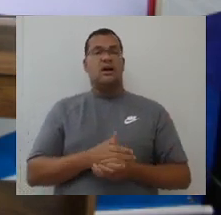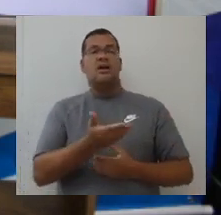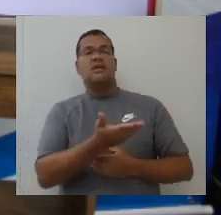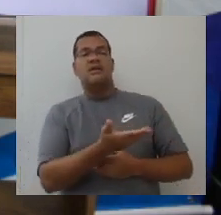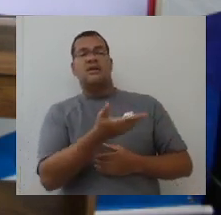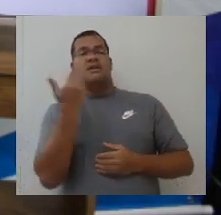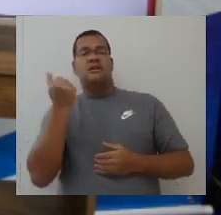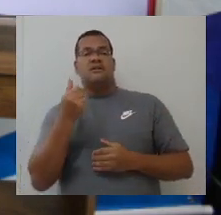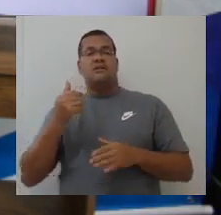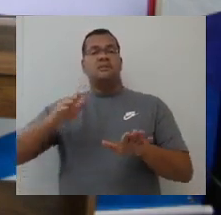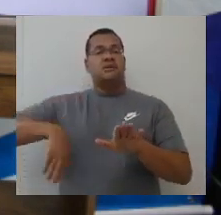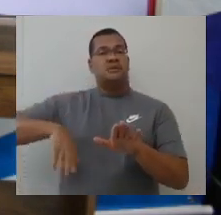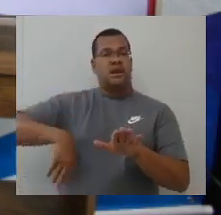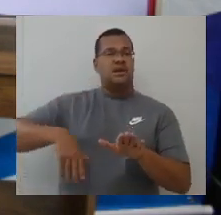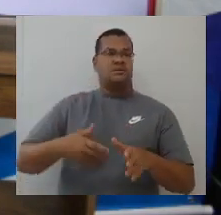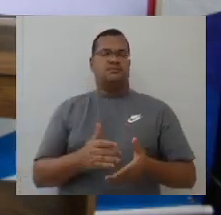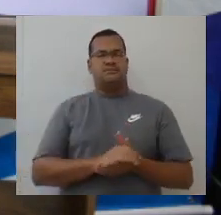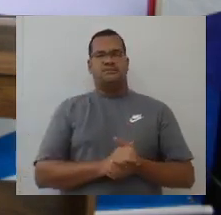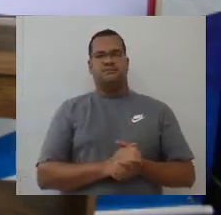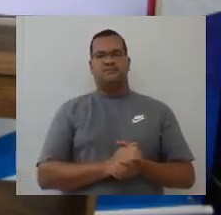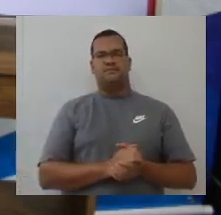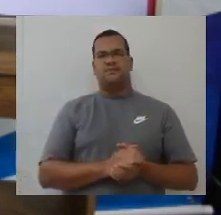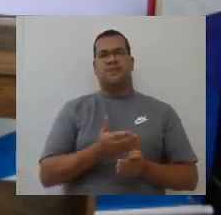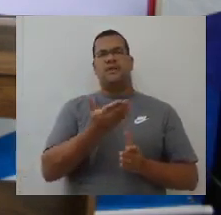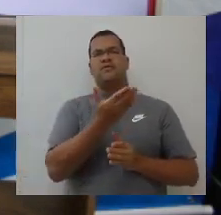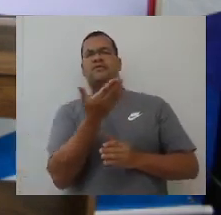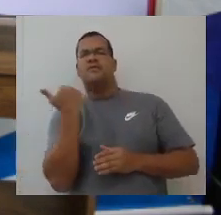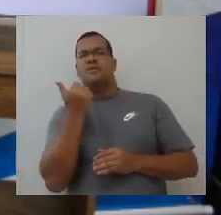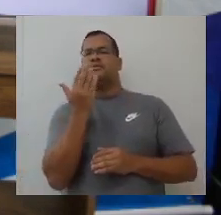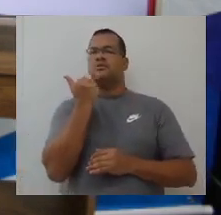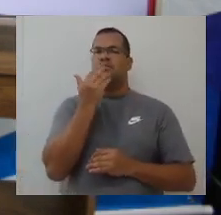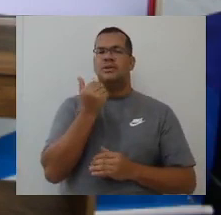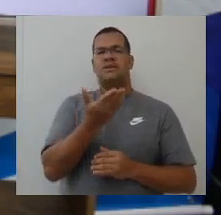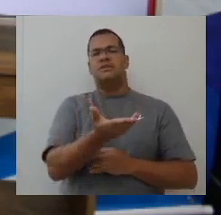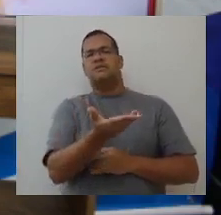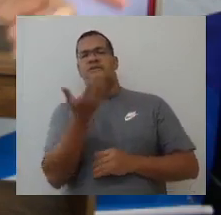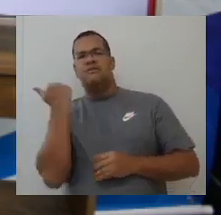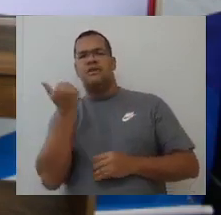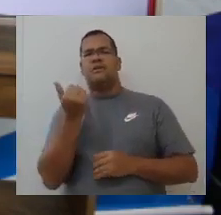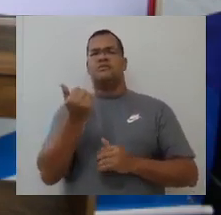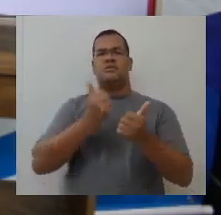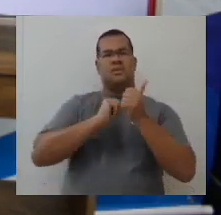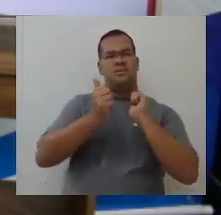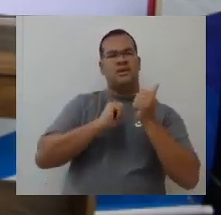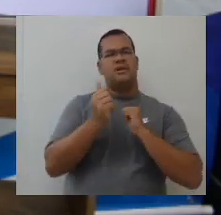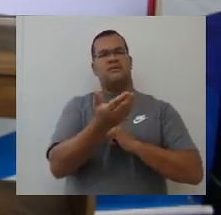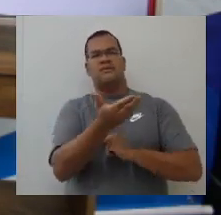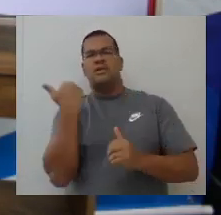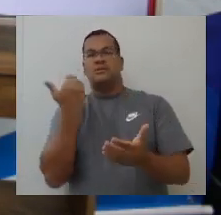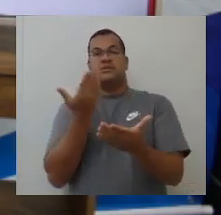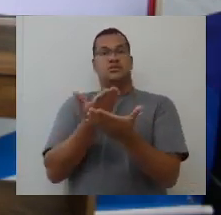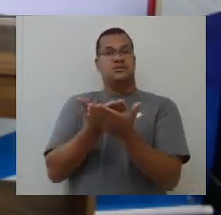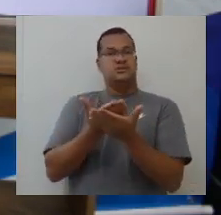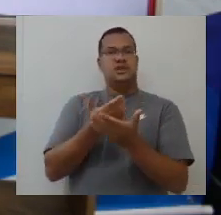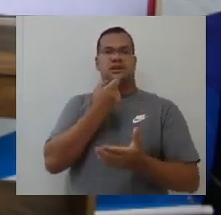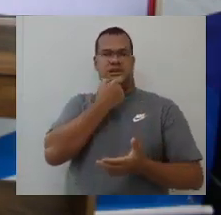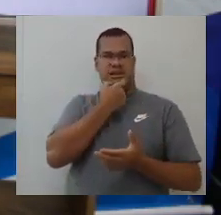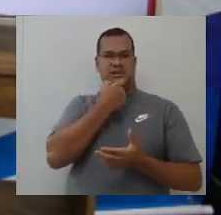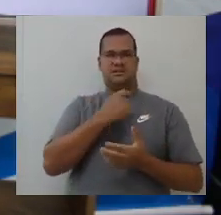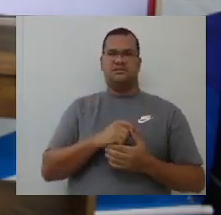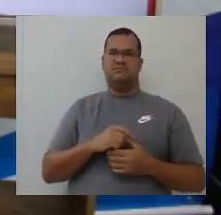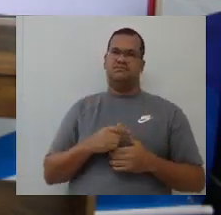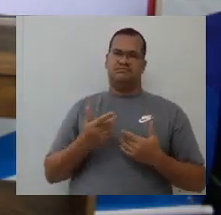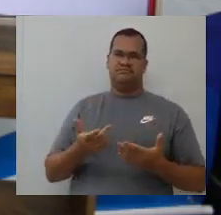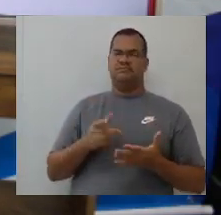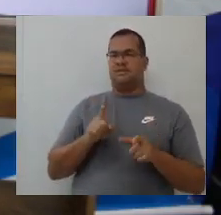praia. Vamos à praia. Vamos comer, vamos beber, vamos brincar, vamos estudar inglês, inclusive. Então,